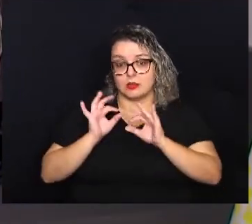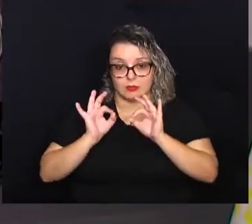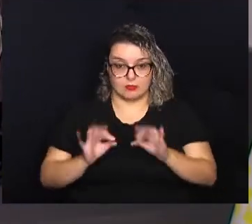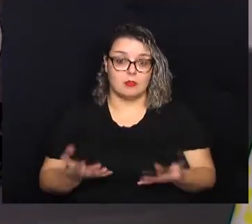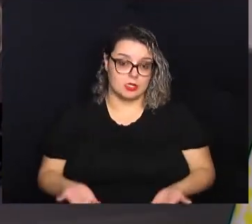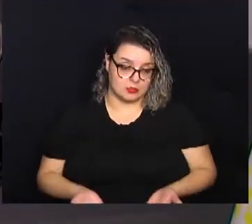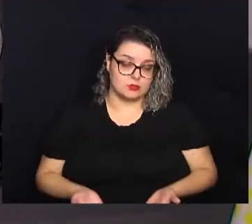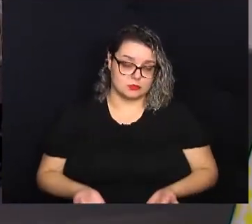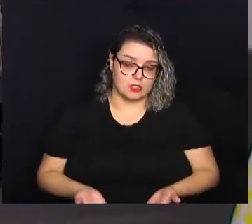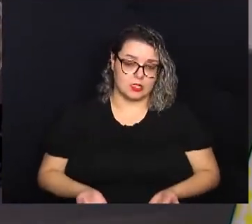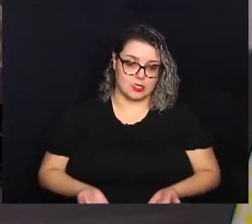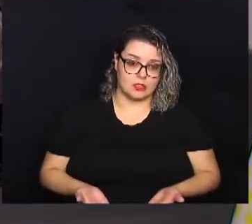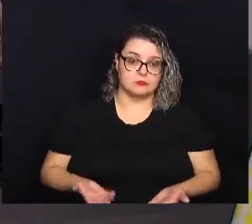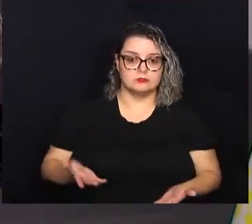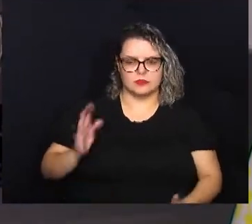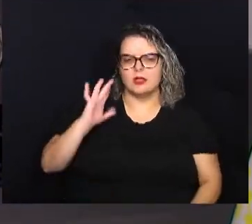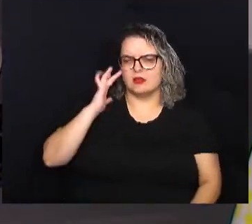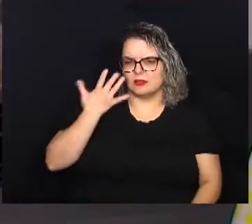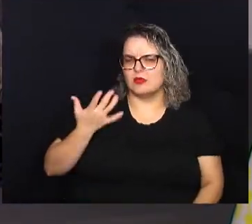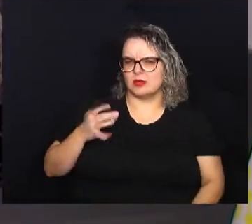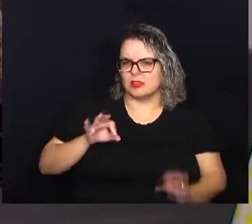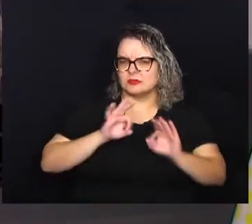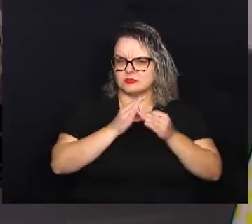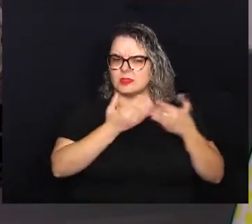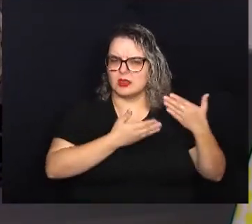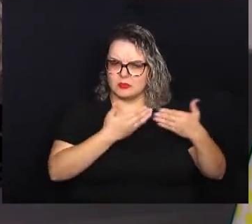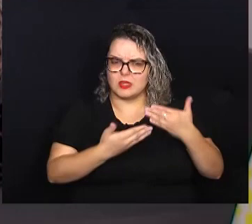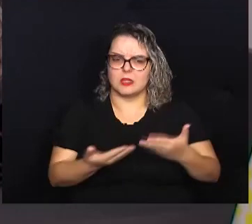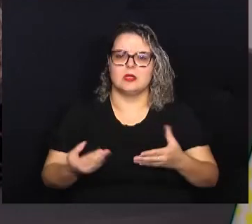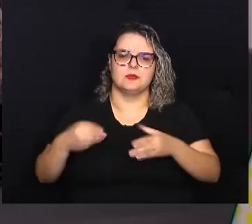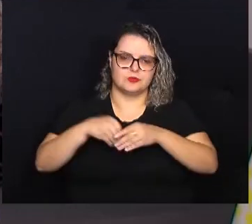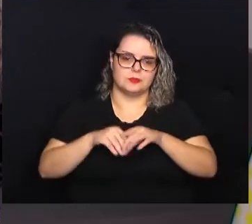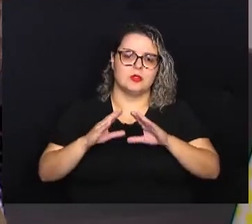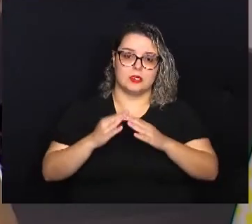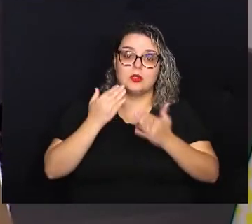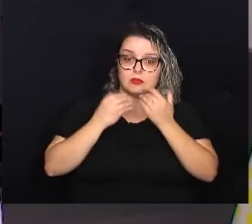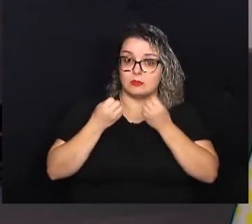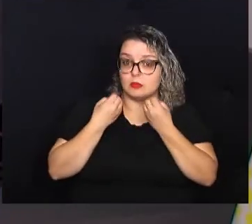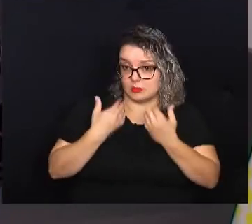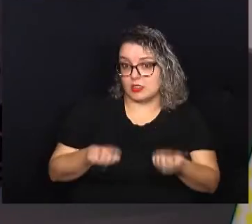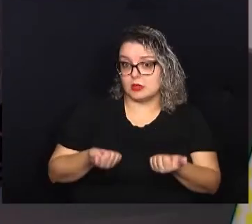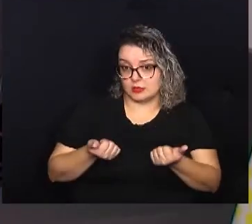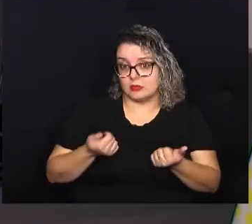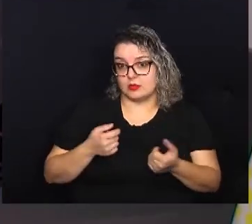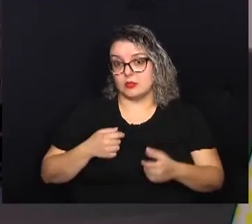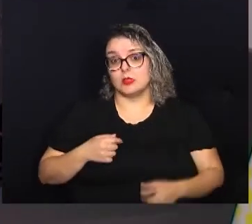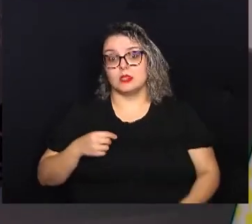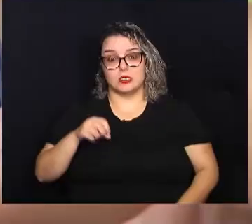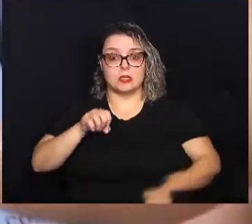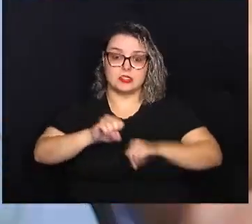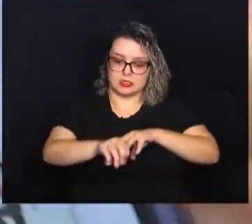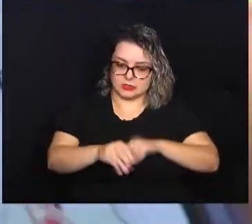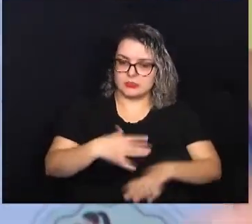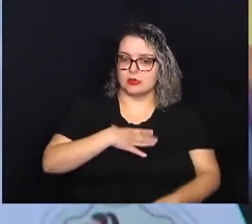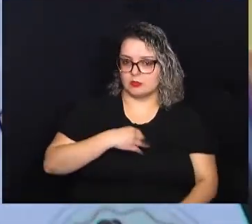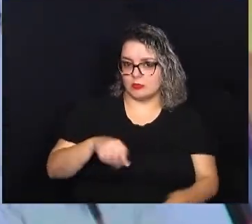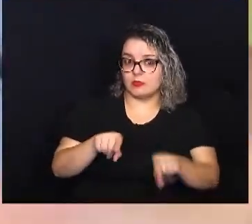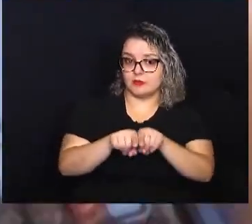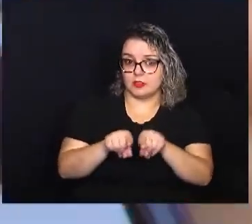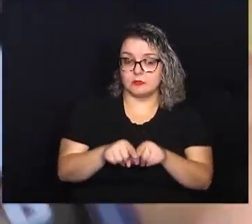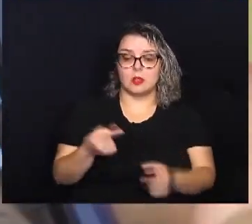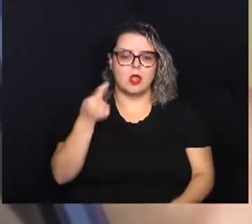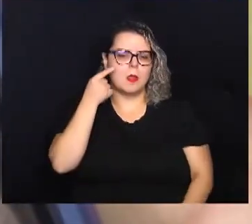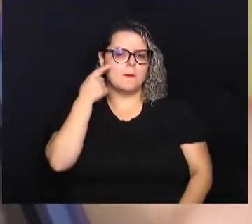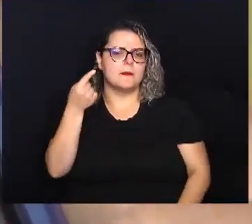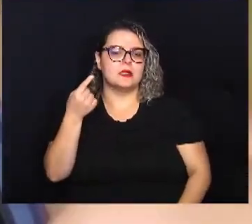né então eu acho que veio de família em casa a gente sempre comeu bem e eu procuro passar isso para o meu filho também pensando